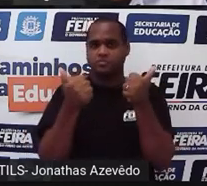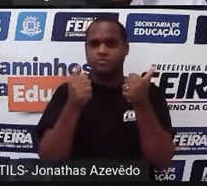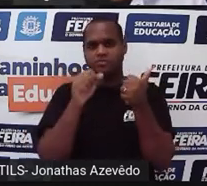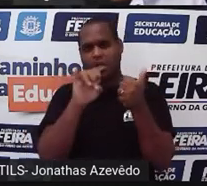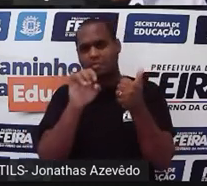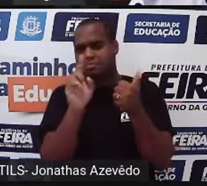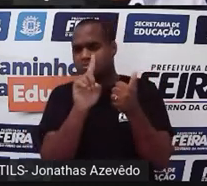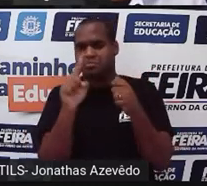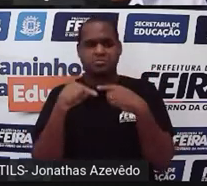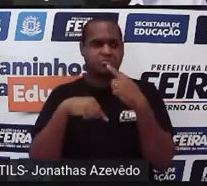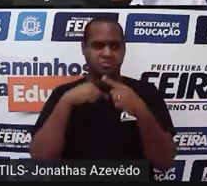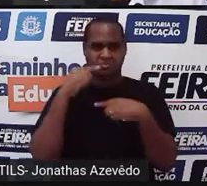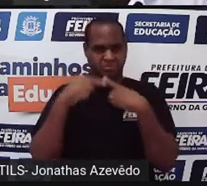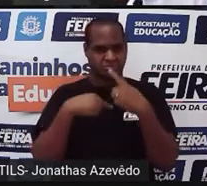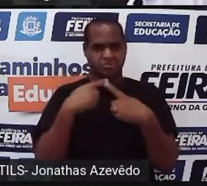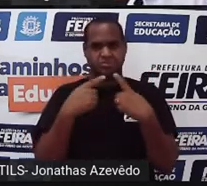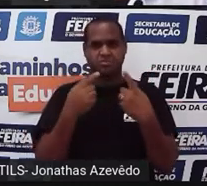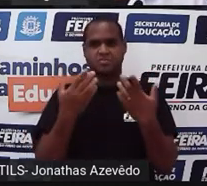não,